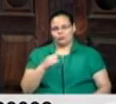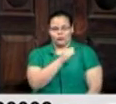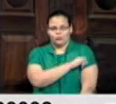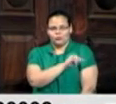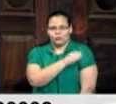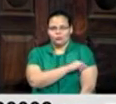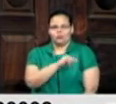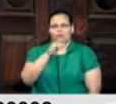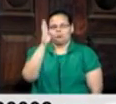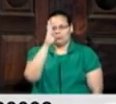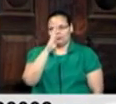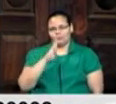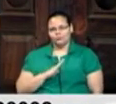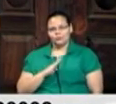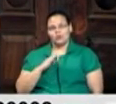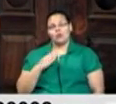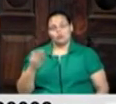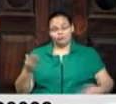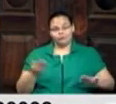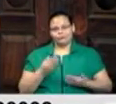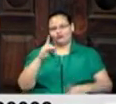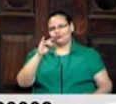nessa data de